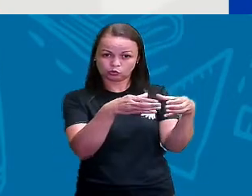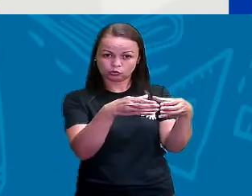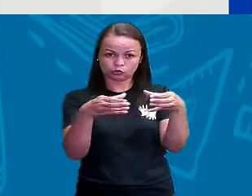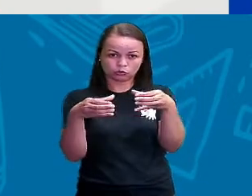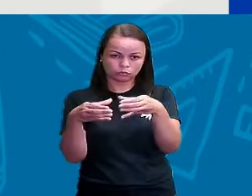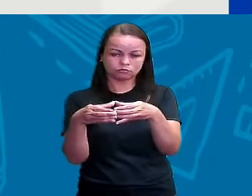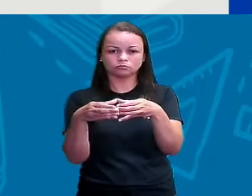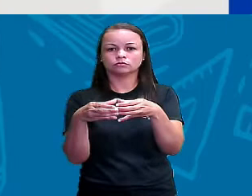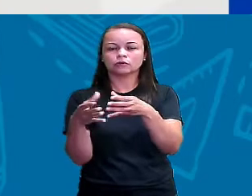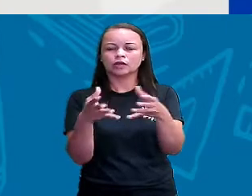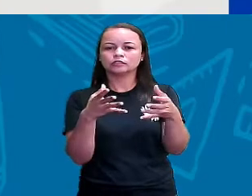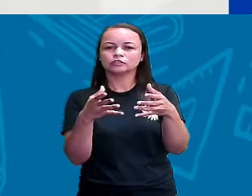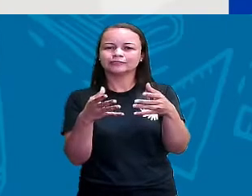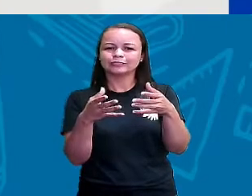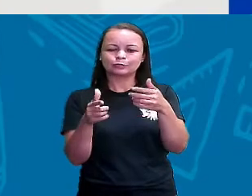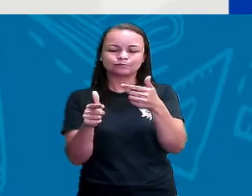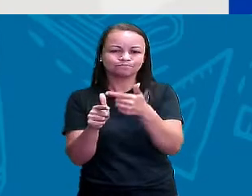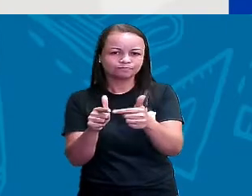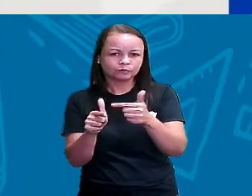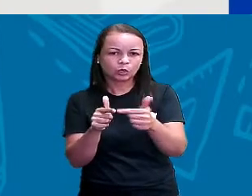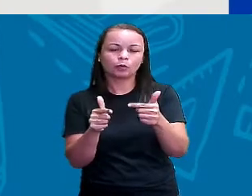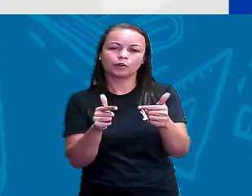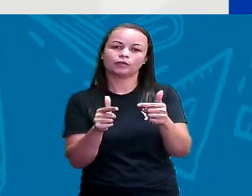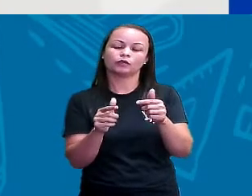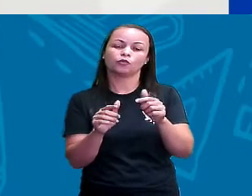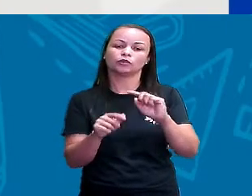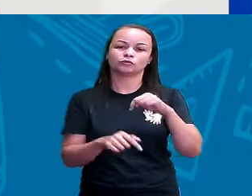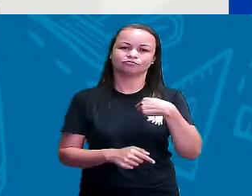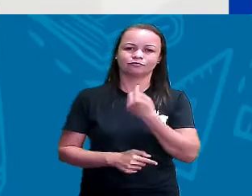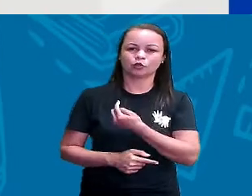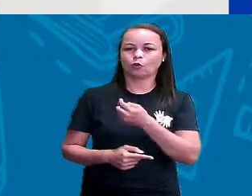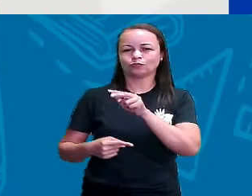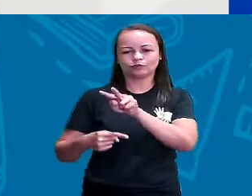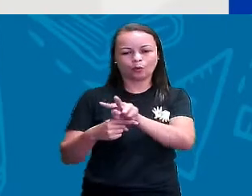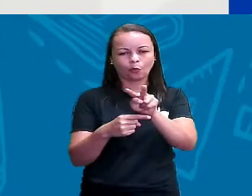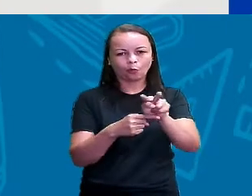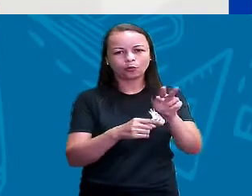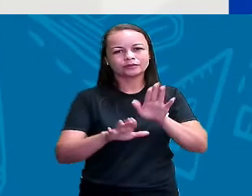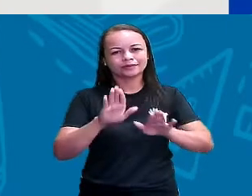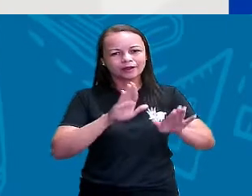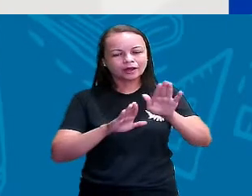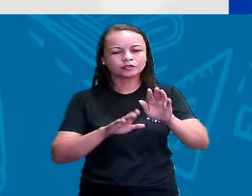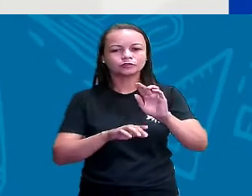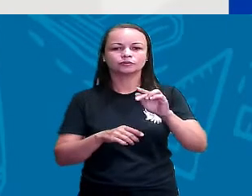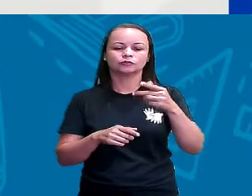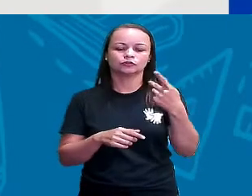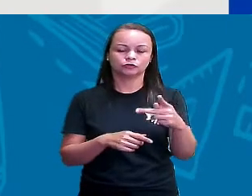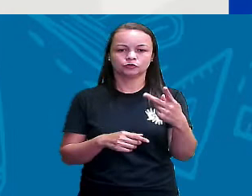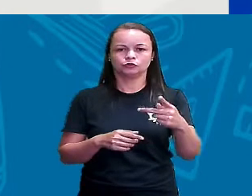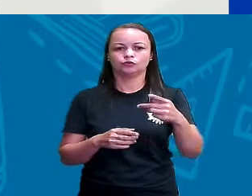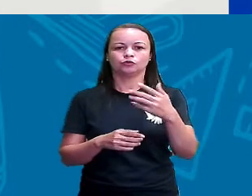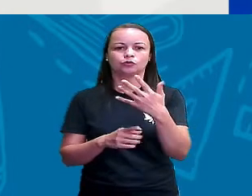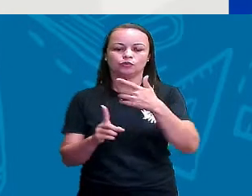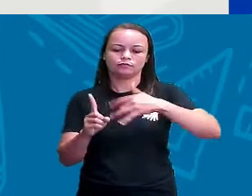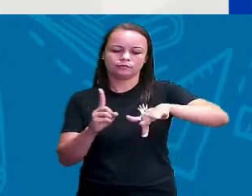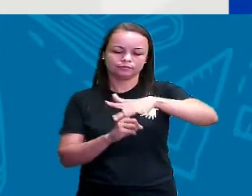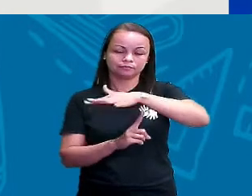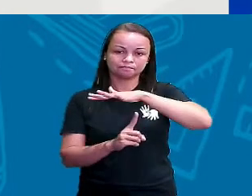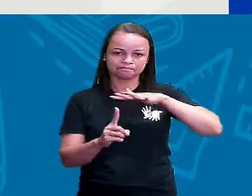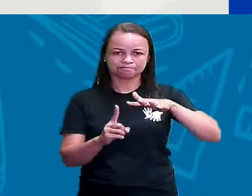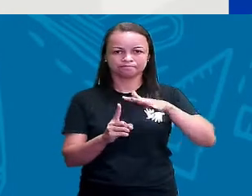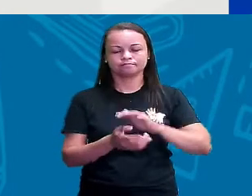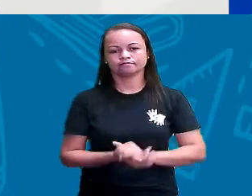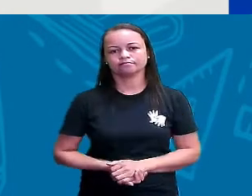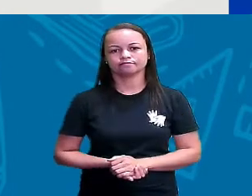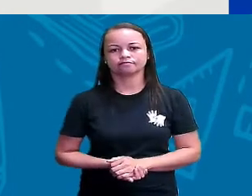são afetadas quando nós não preservamos o nosso meio ambiente, tá certo?